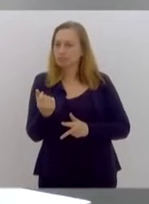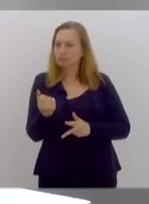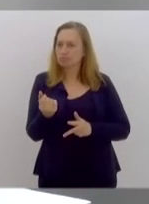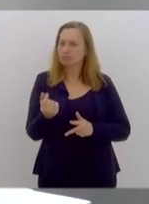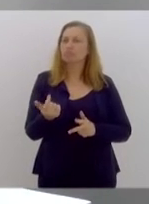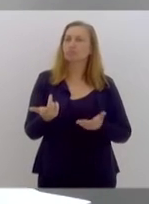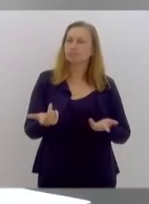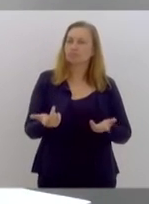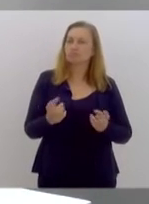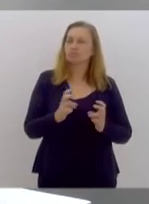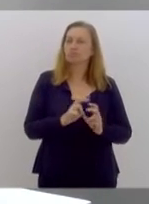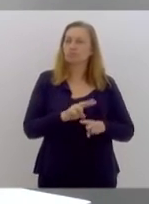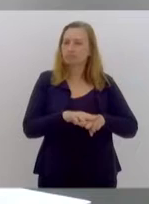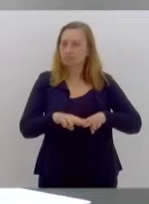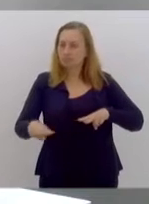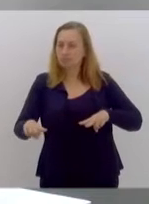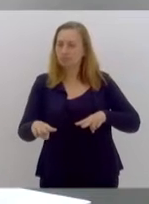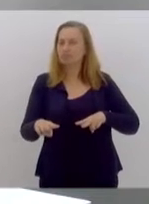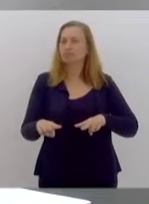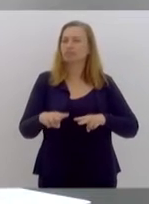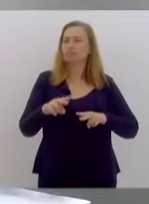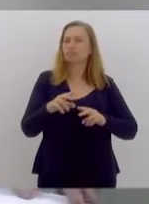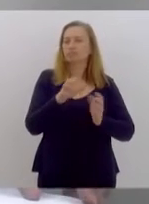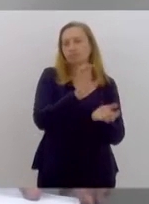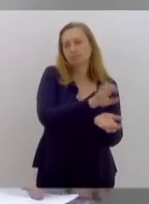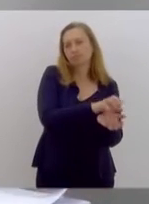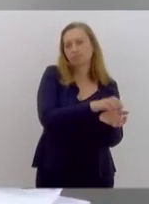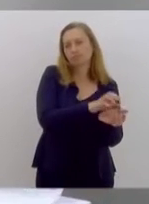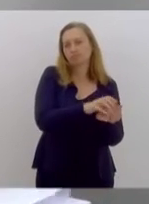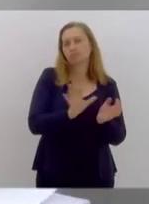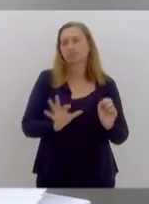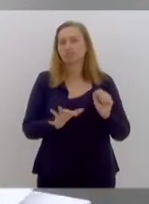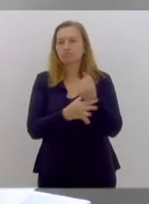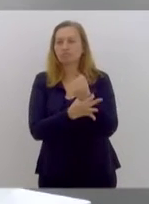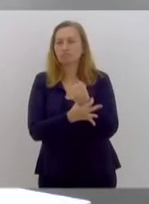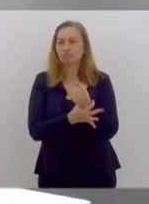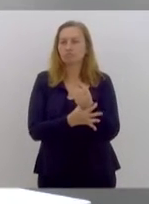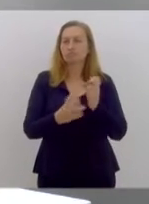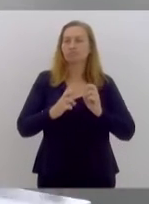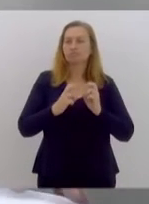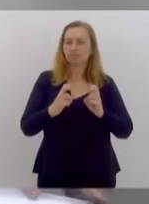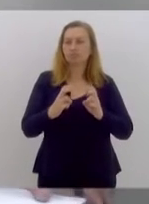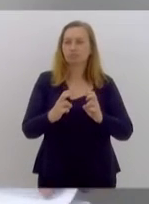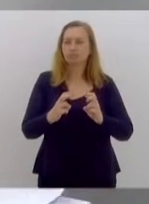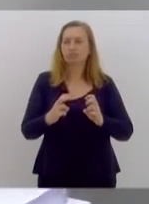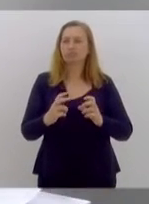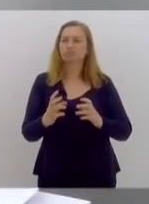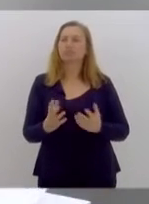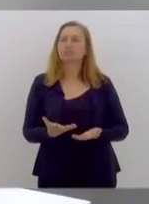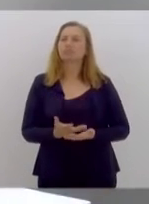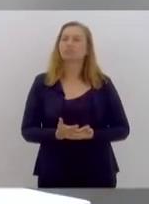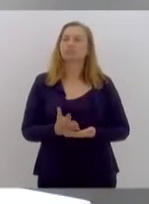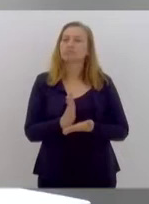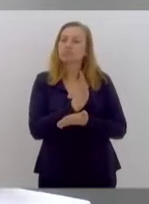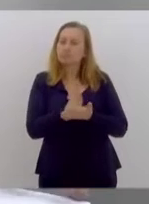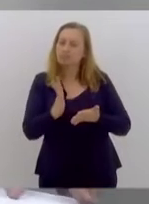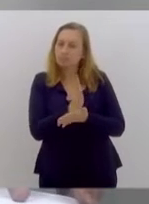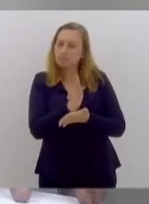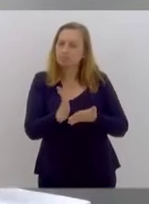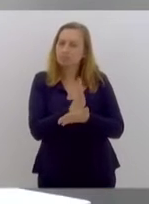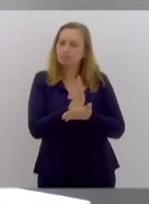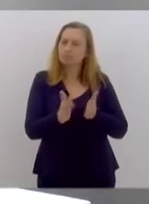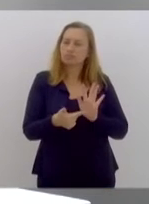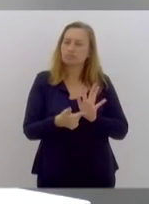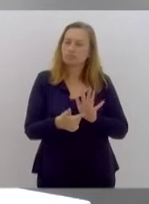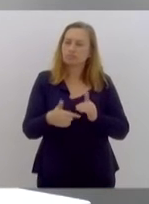da linha expressa no ramal Santa Cruz a questão da segurança na malha Ferroviária enfim algumas aspectos que aparecem